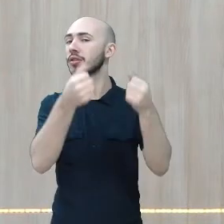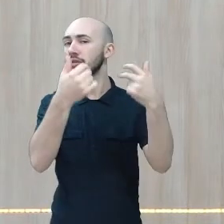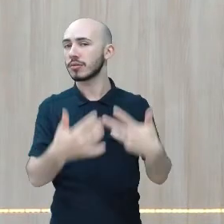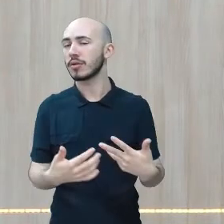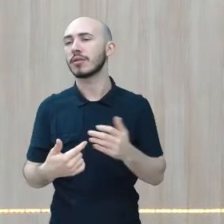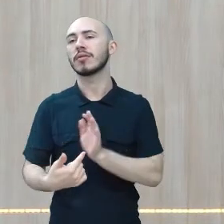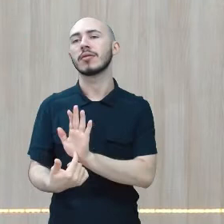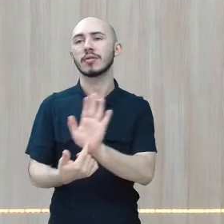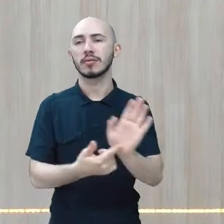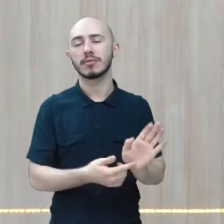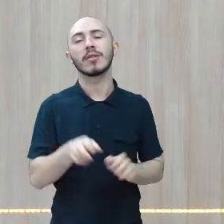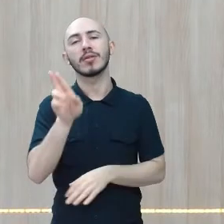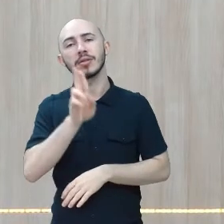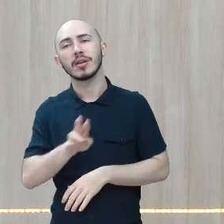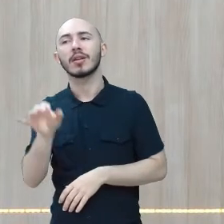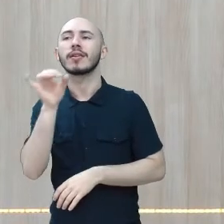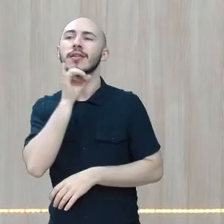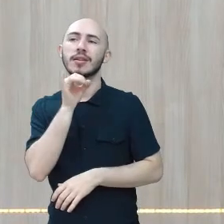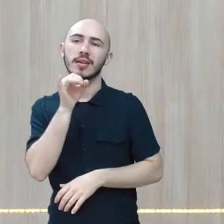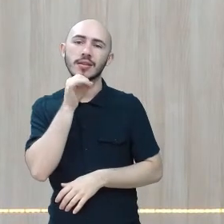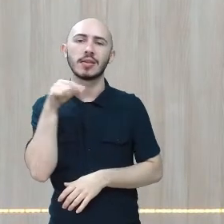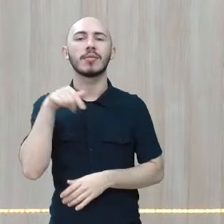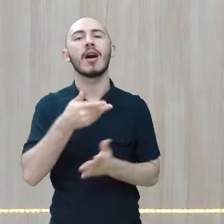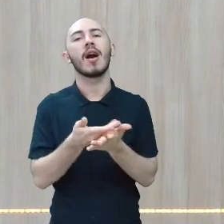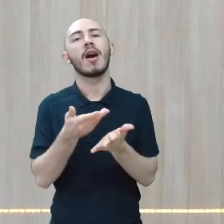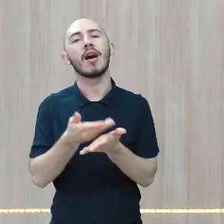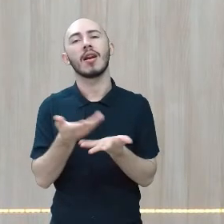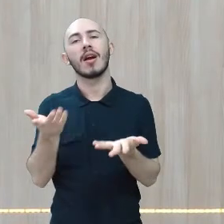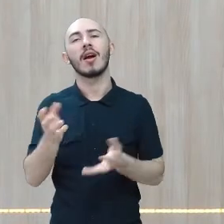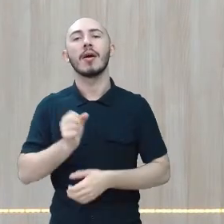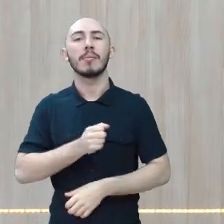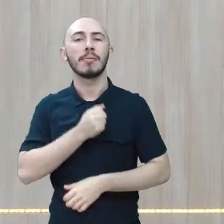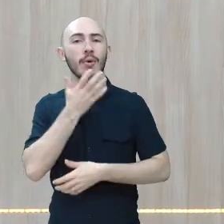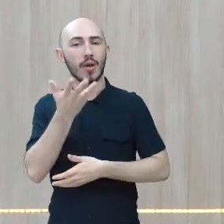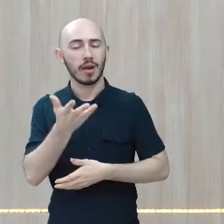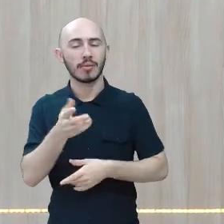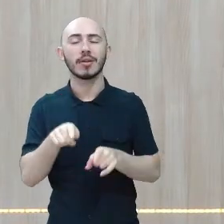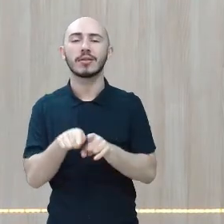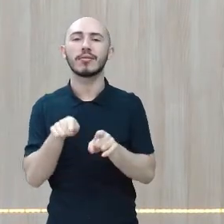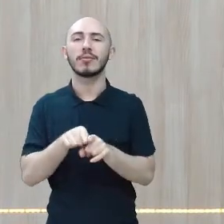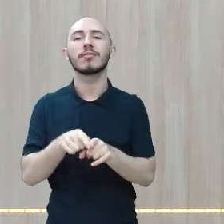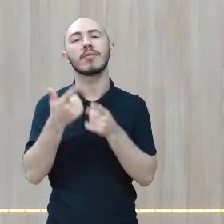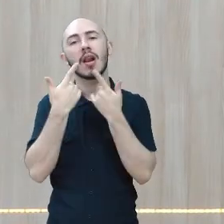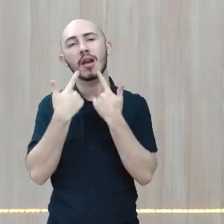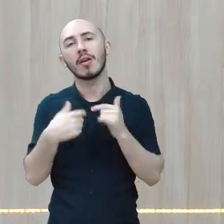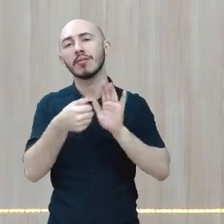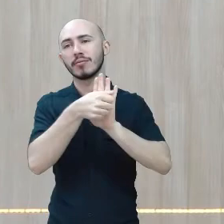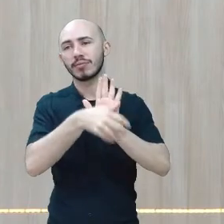estou usando como exemplo nesta aula de poema e figura de linguagem.